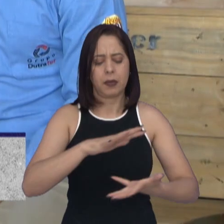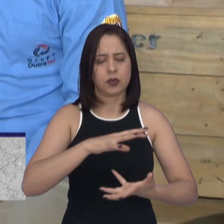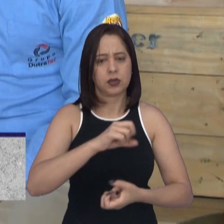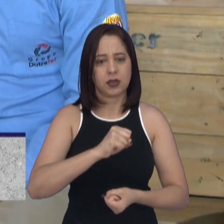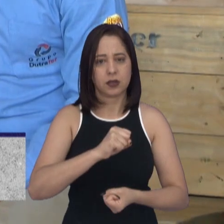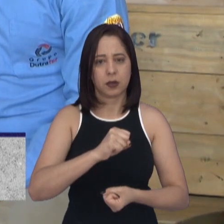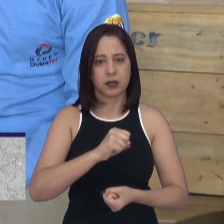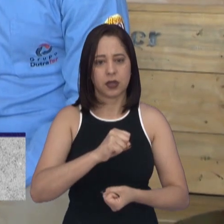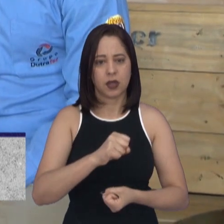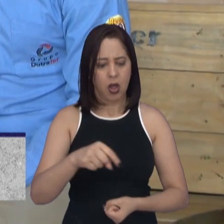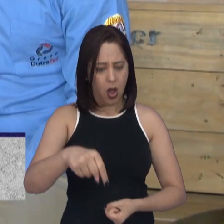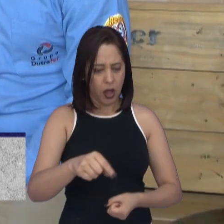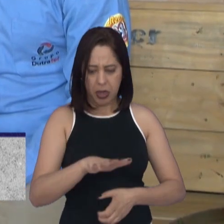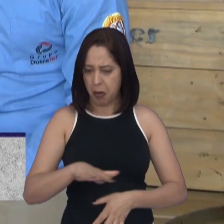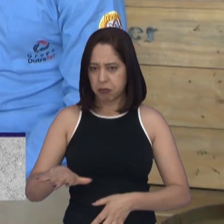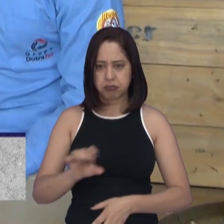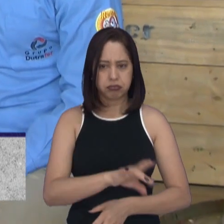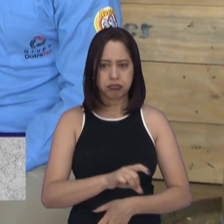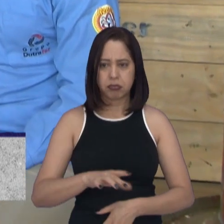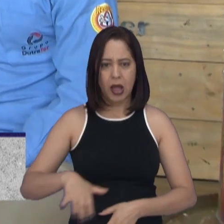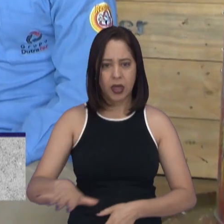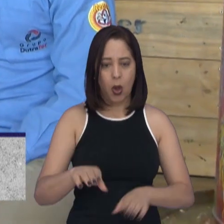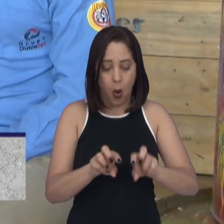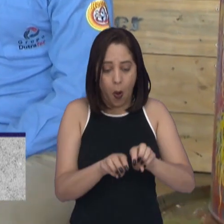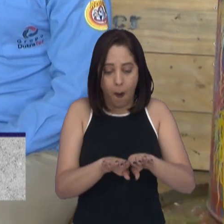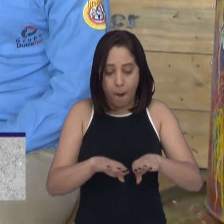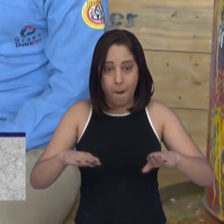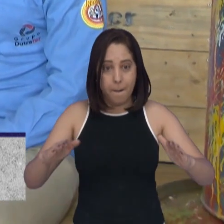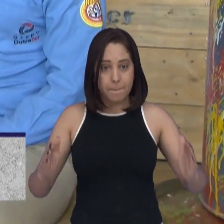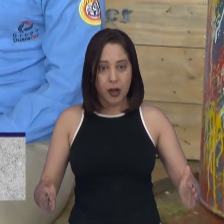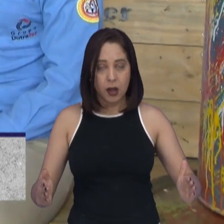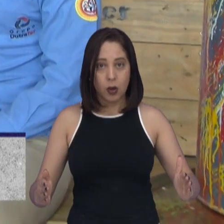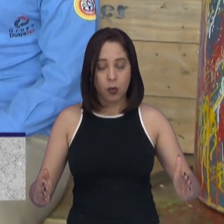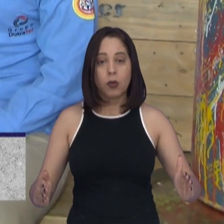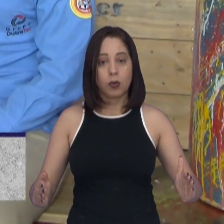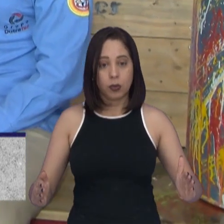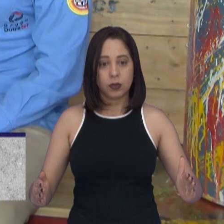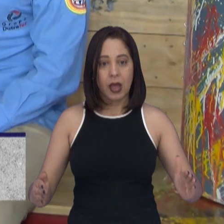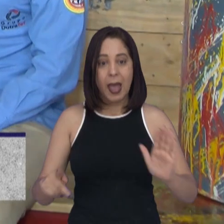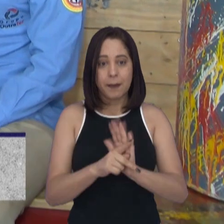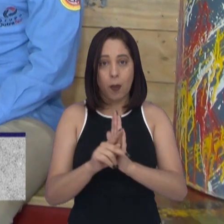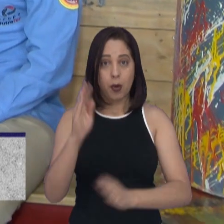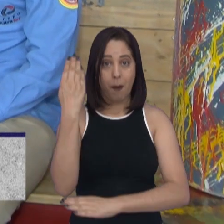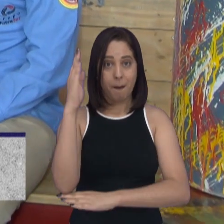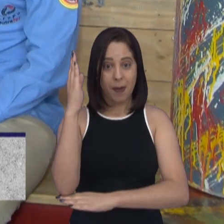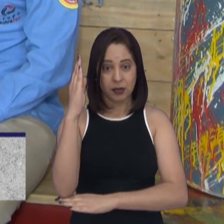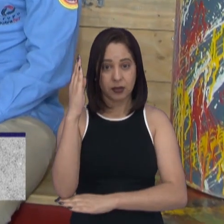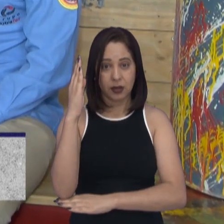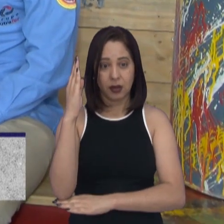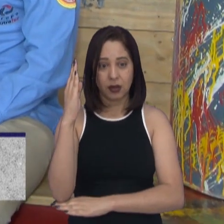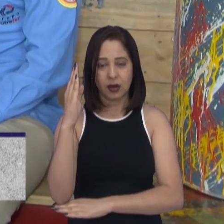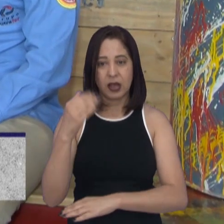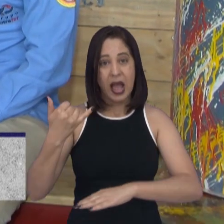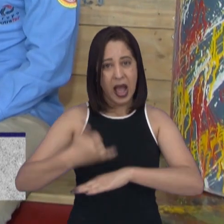daqui é tudo reaproveitável, né? A gente está sentado num banco que é feito de pallet, que é feito de tambor de... isso daqui é